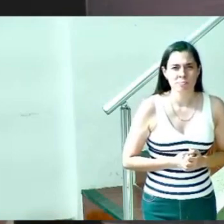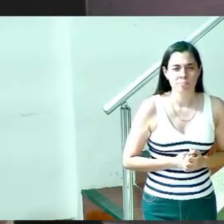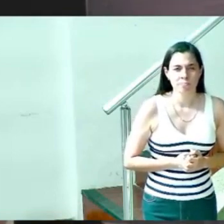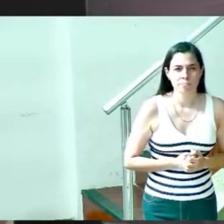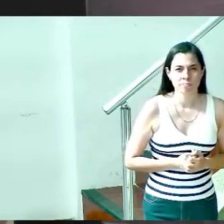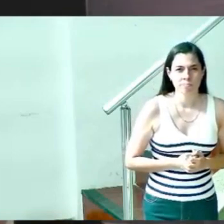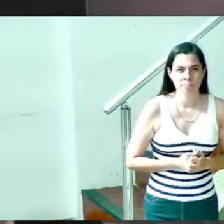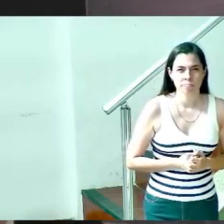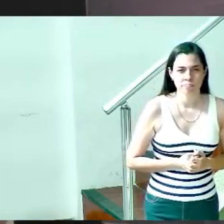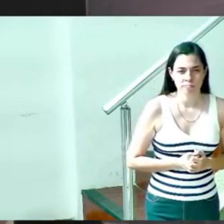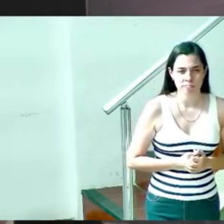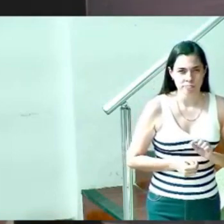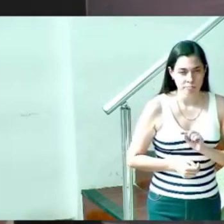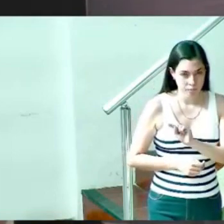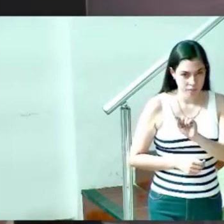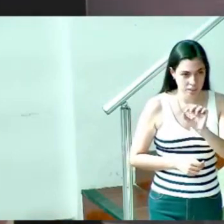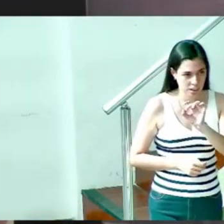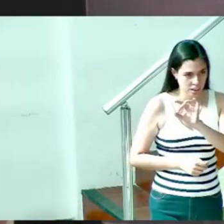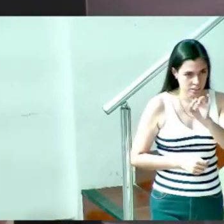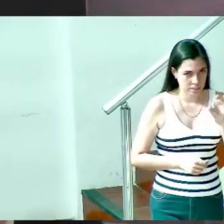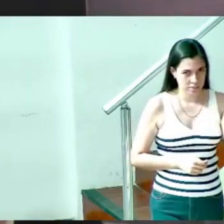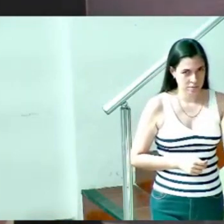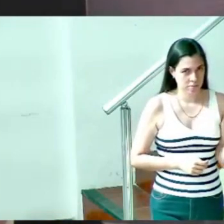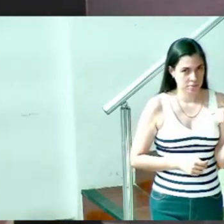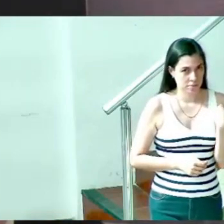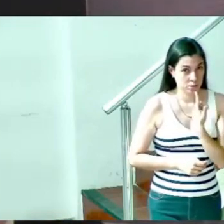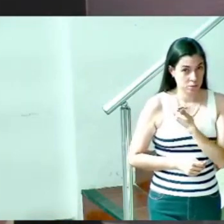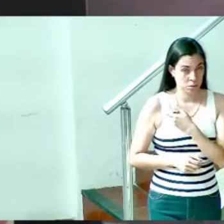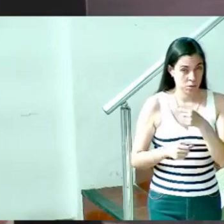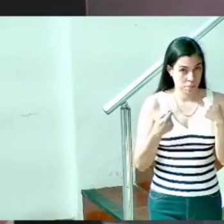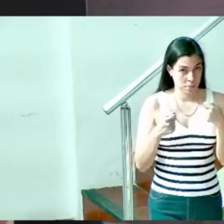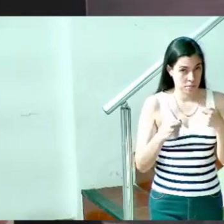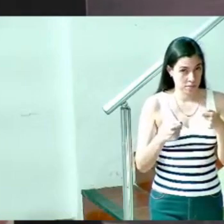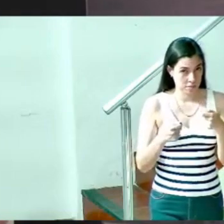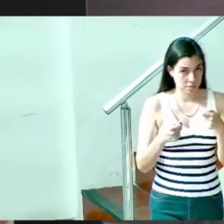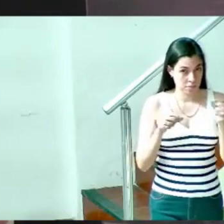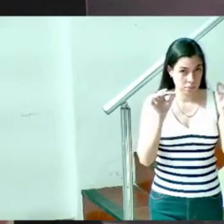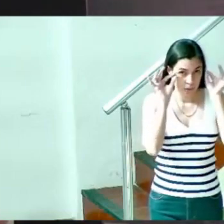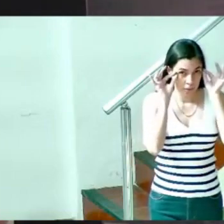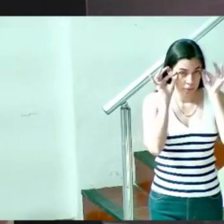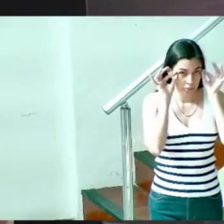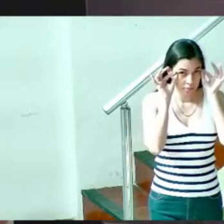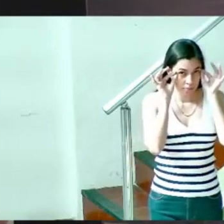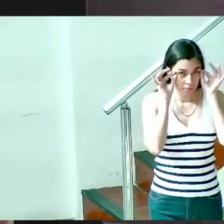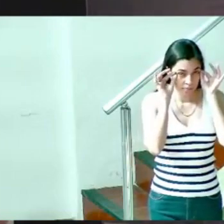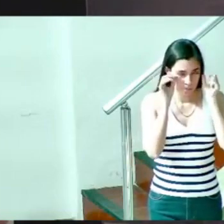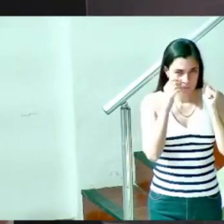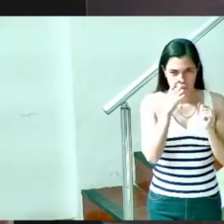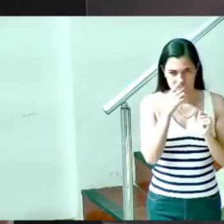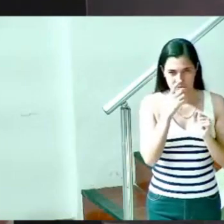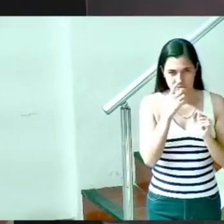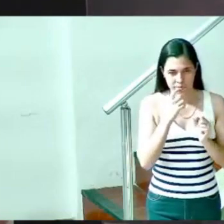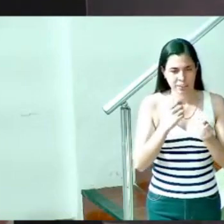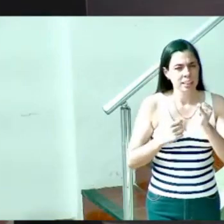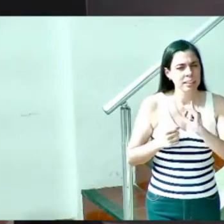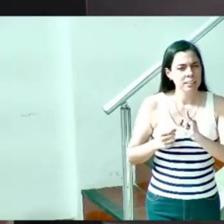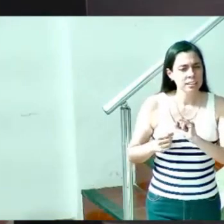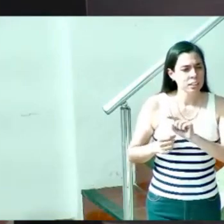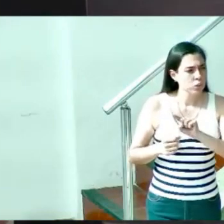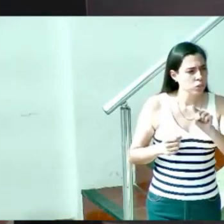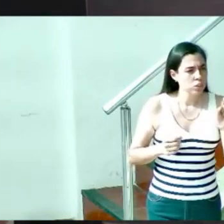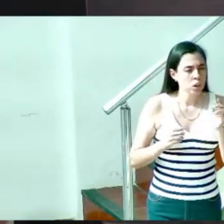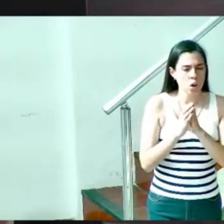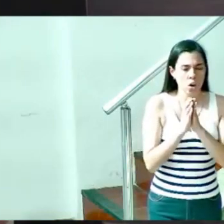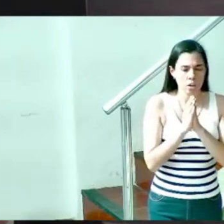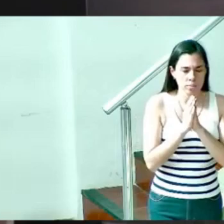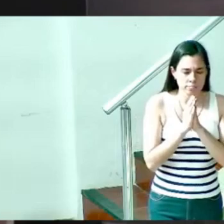tarefa a cada um de nós. Se a sua vida de oração se resume às três orações do dia, quando